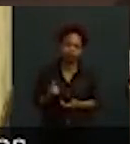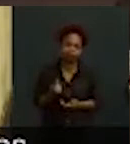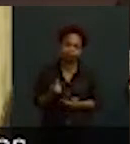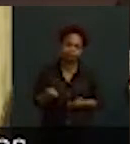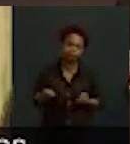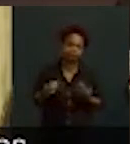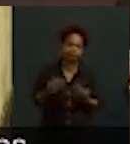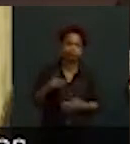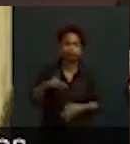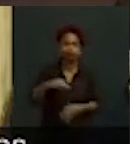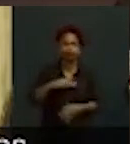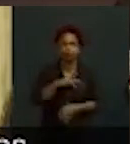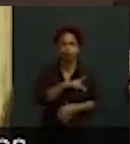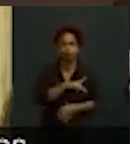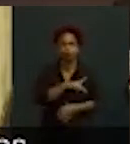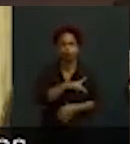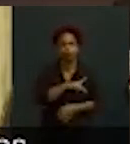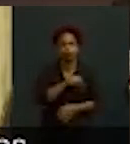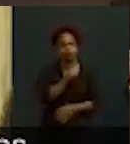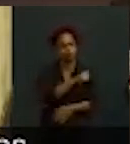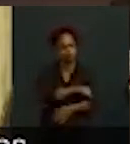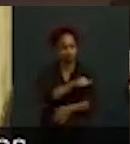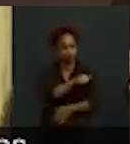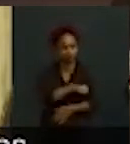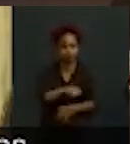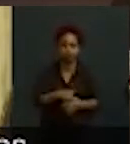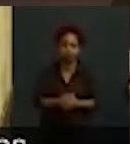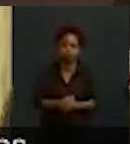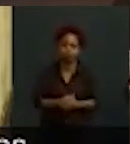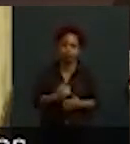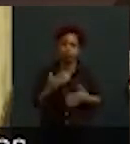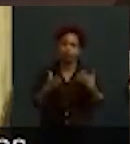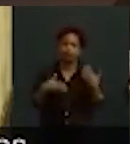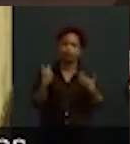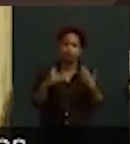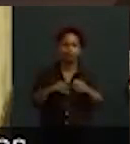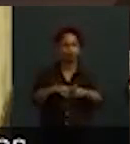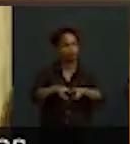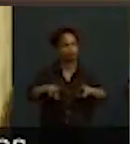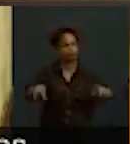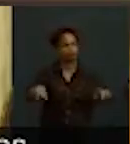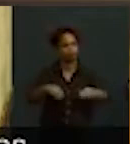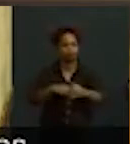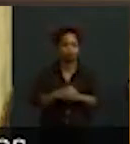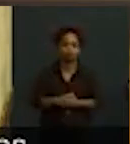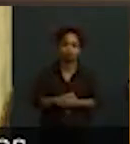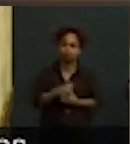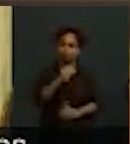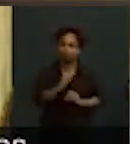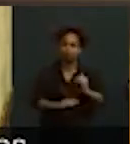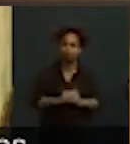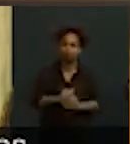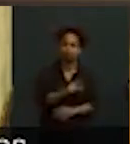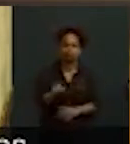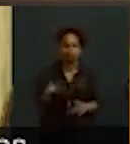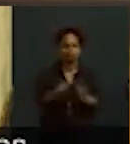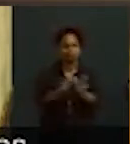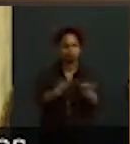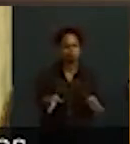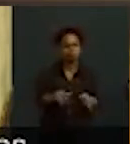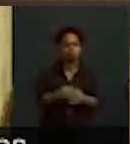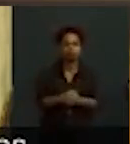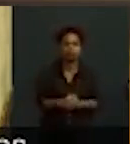acrescentou ao Ministério Público do Estado do Rio de Janeiro, em alegrias, bem servir, profissionalismo e